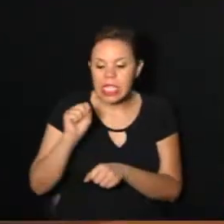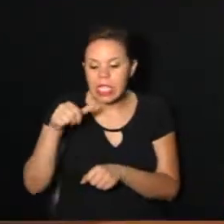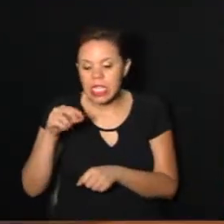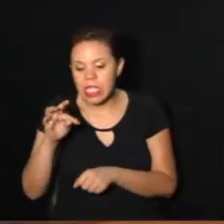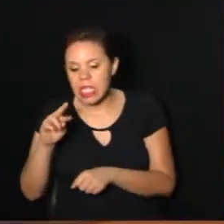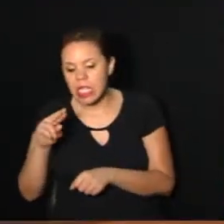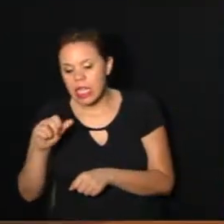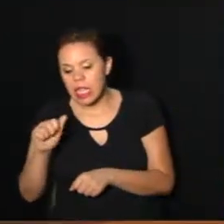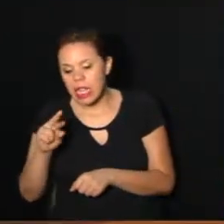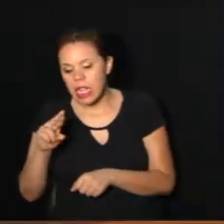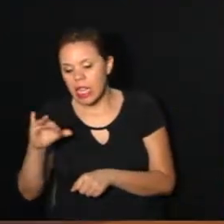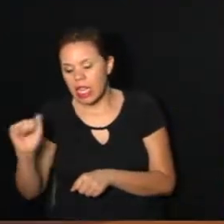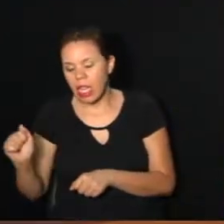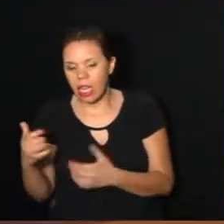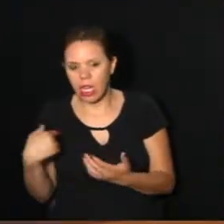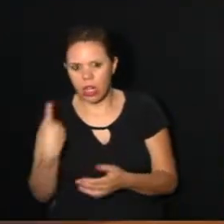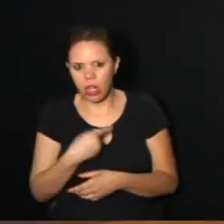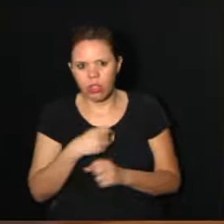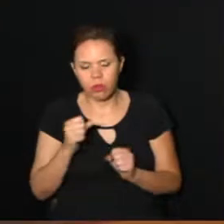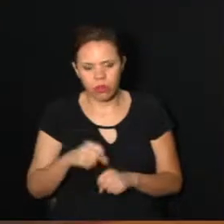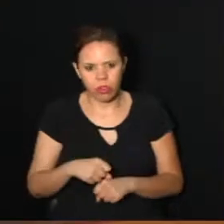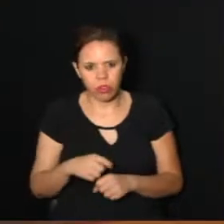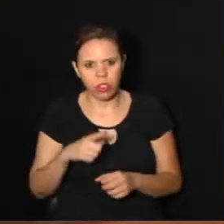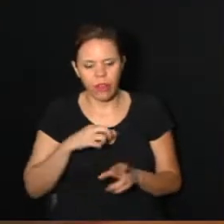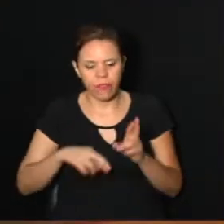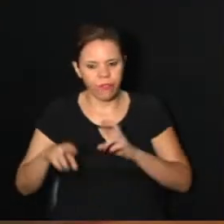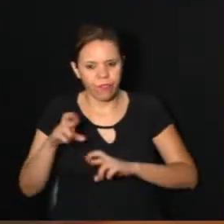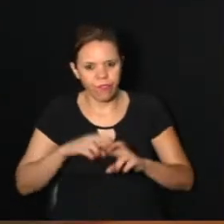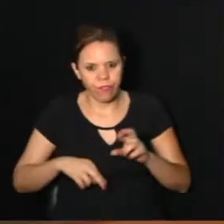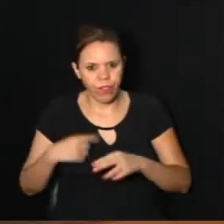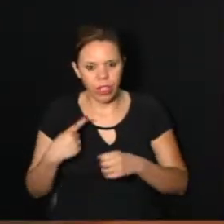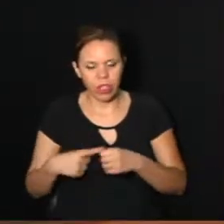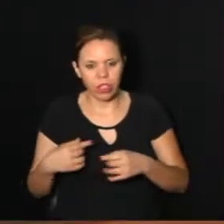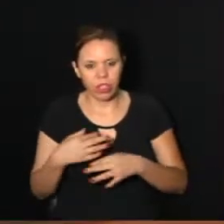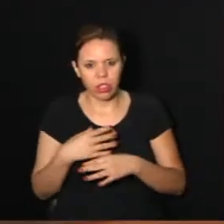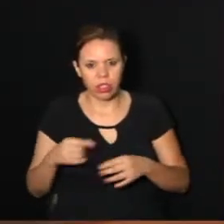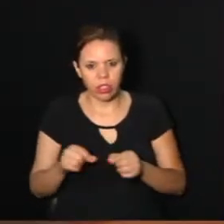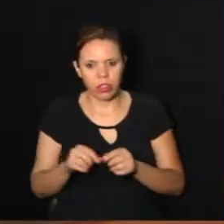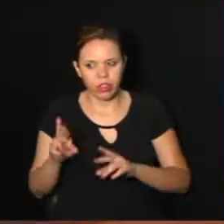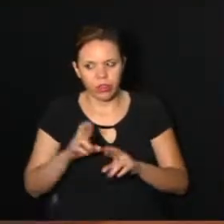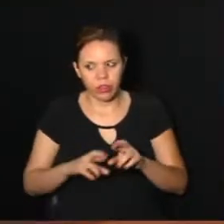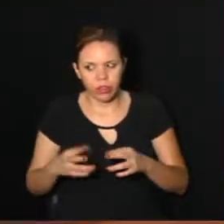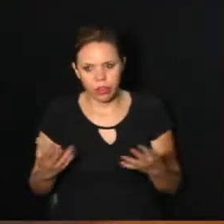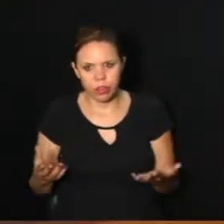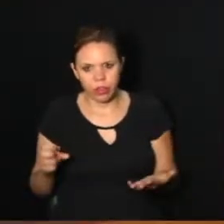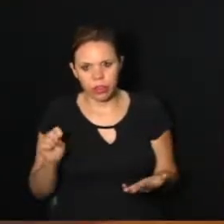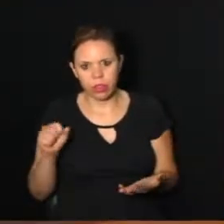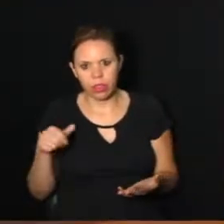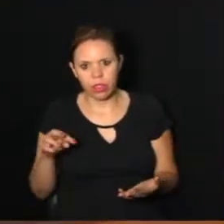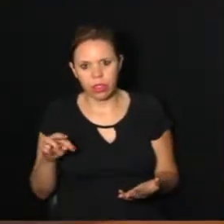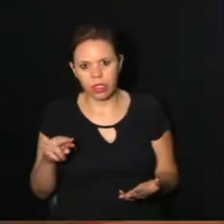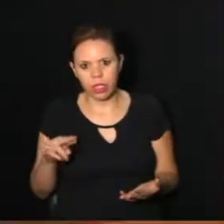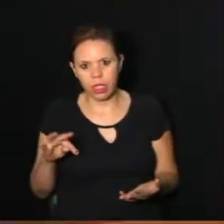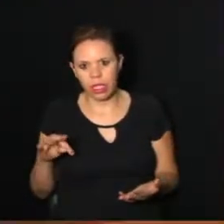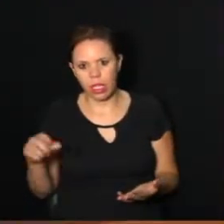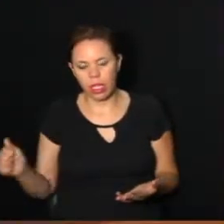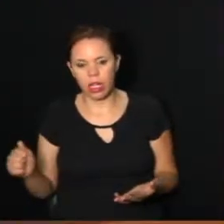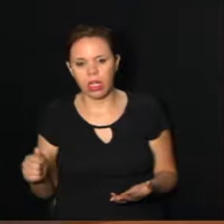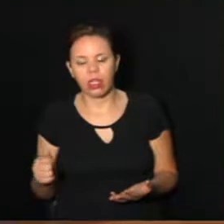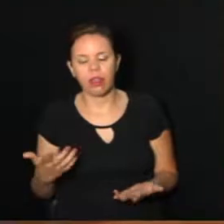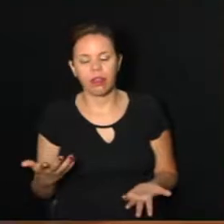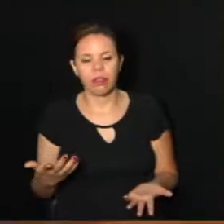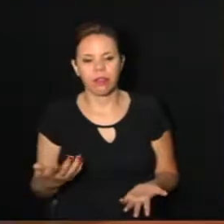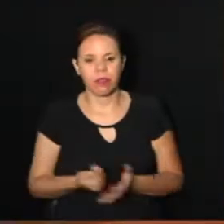a gente pudesse verificar o nosso município na questão da vigilância sanitária, quando trata de baixo